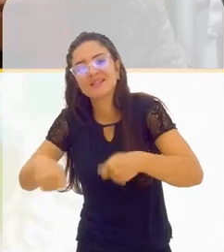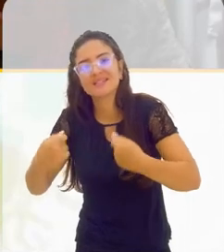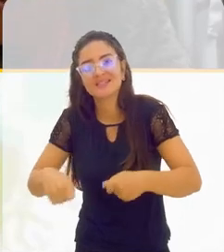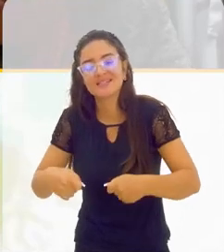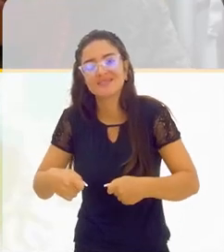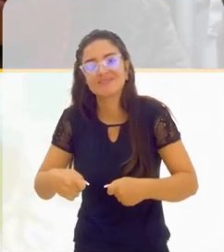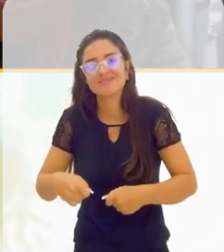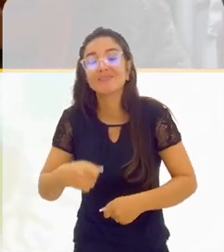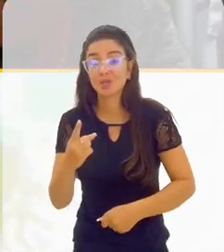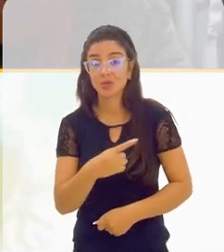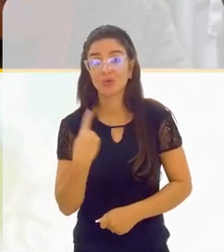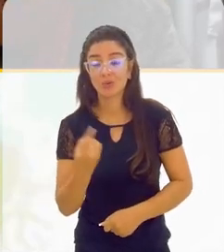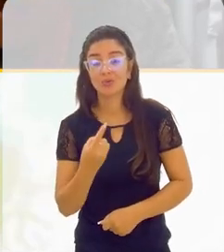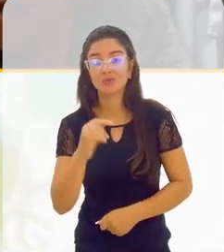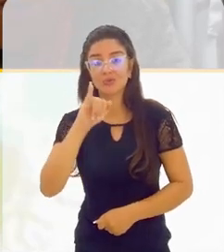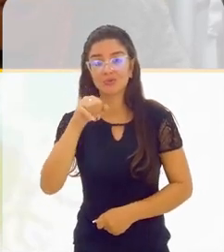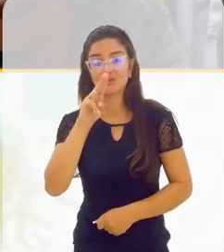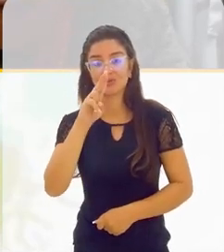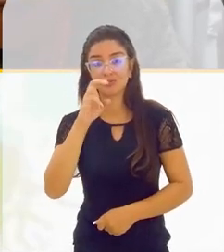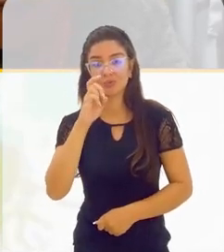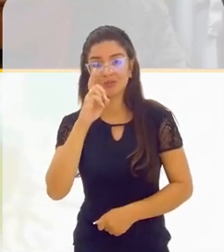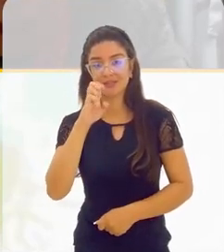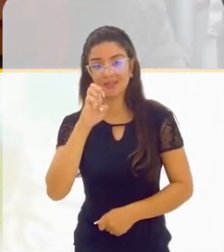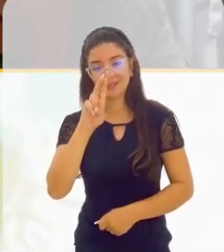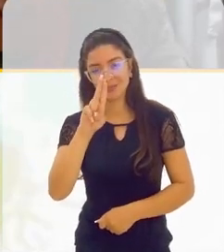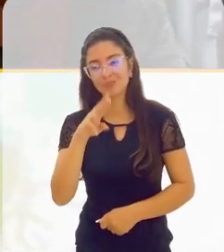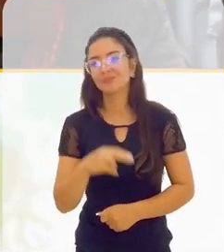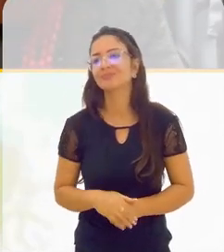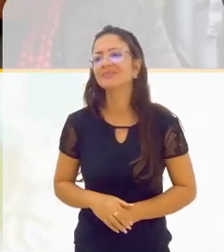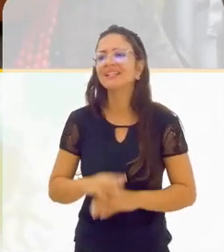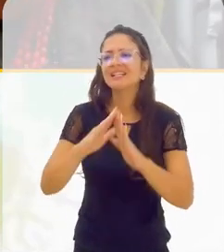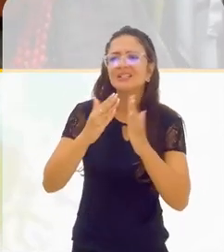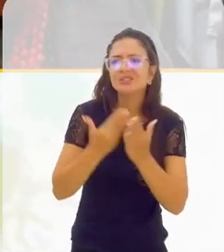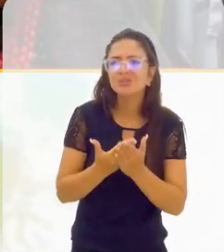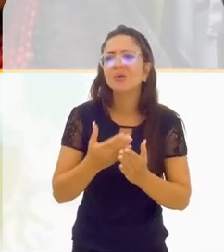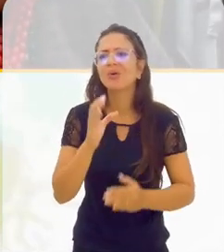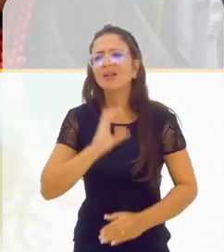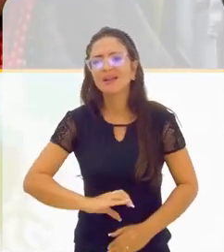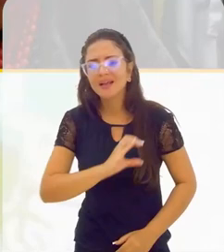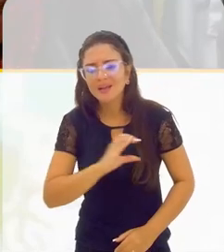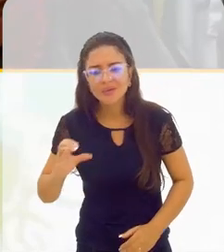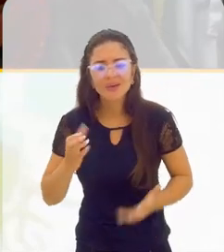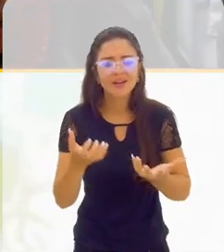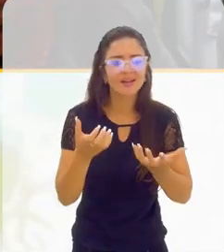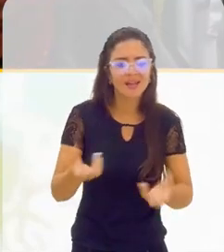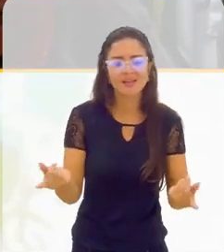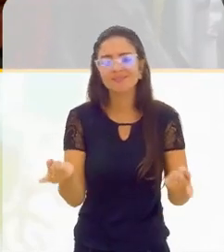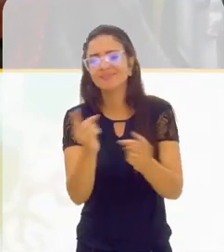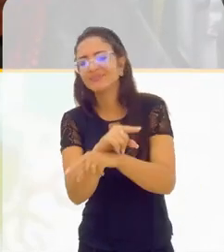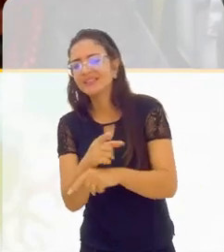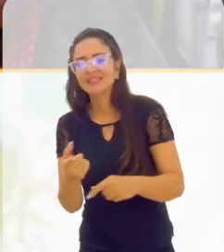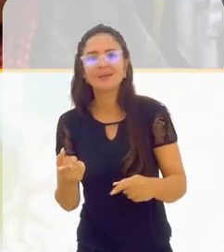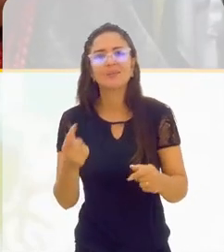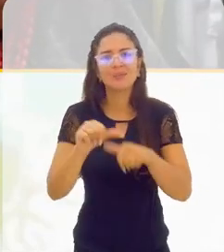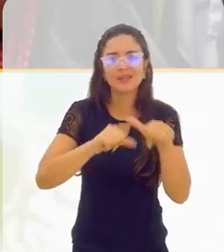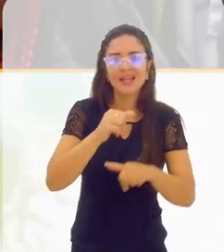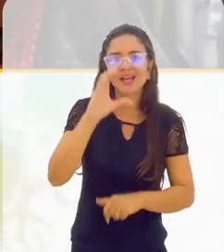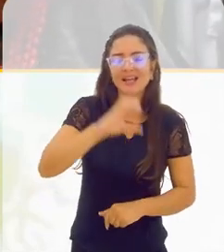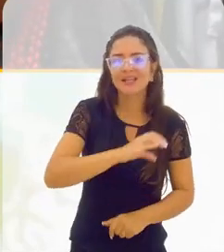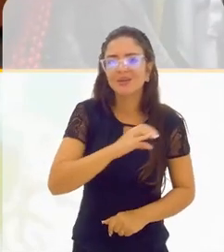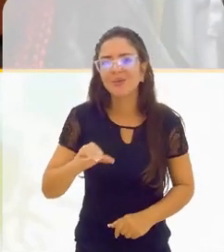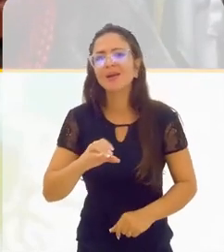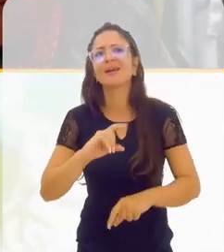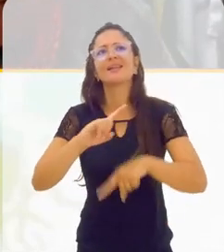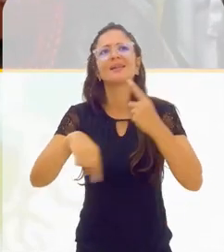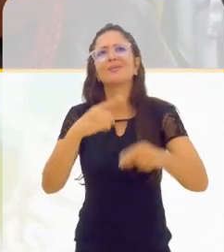somos E aí assim ela falou escola católica quer converter então nós somos uma escola protestante do Batista brasileiro